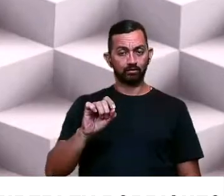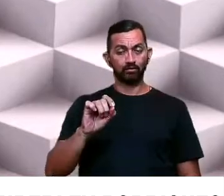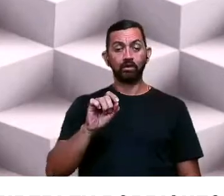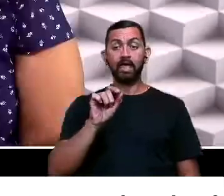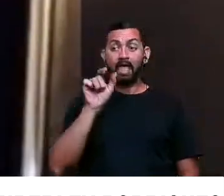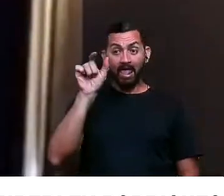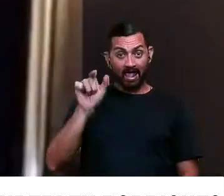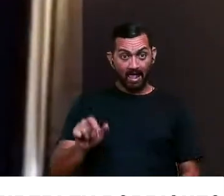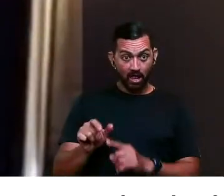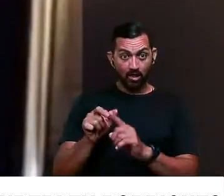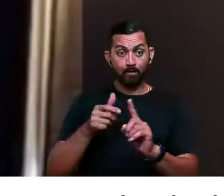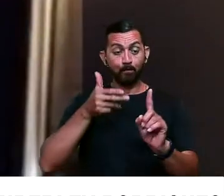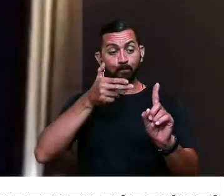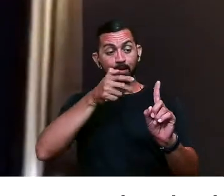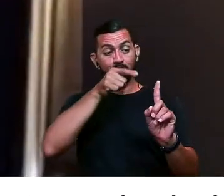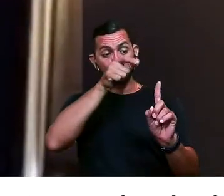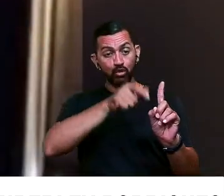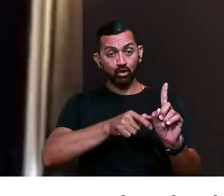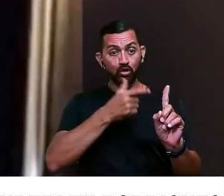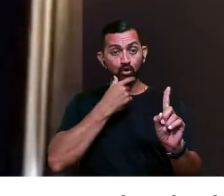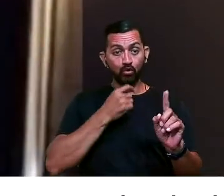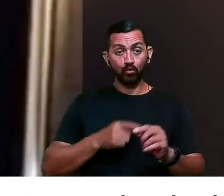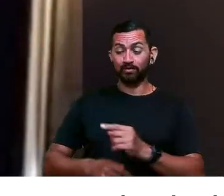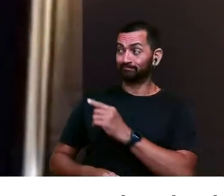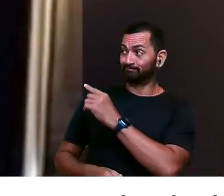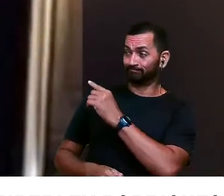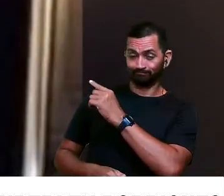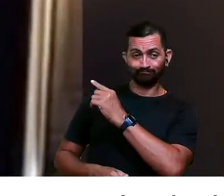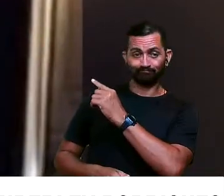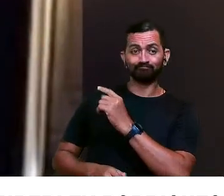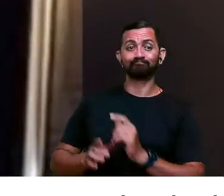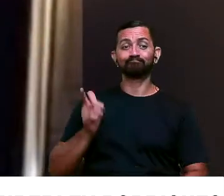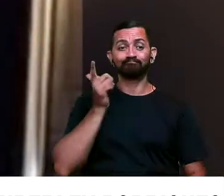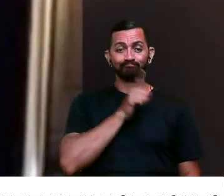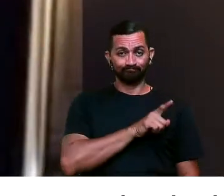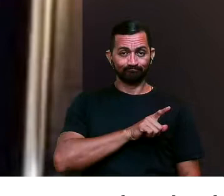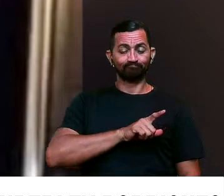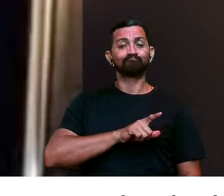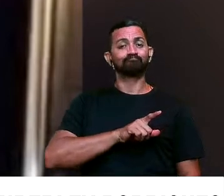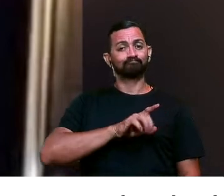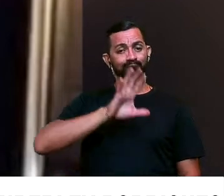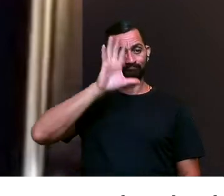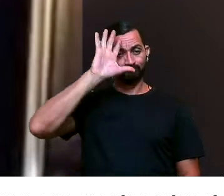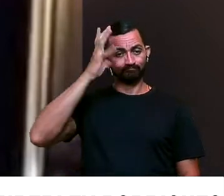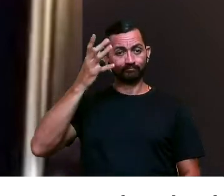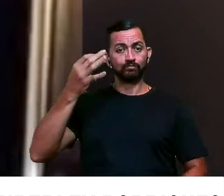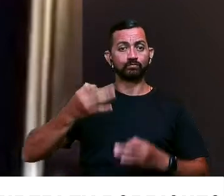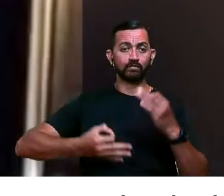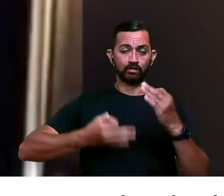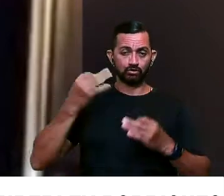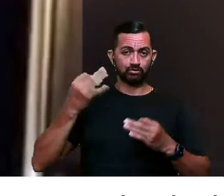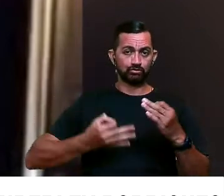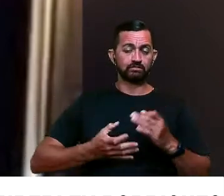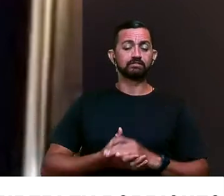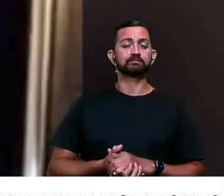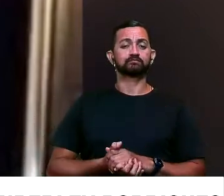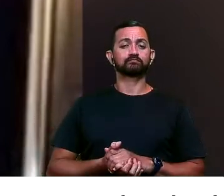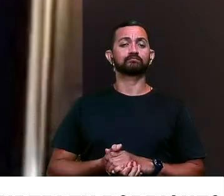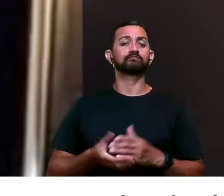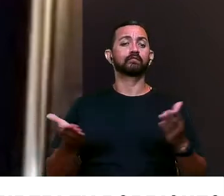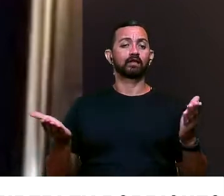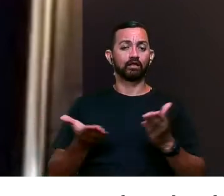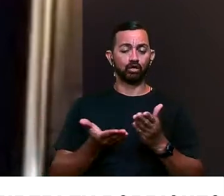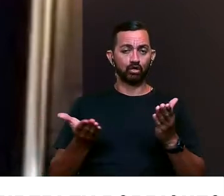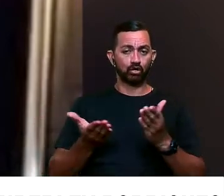por matar o líder comunitário Vanderlei Rodrigues, ganhou aí uma decisão judicial, passou por uma decisão da justiça, na